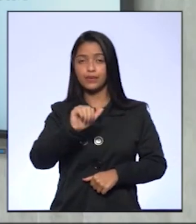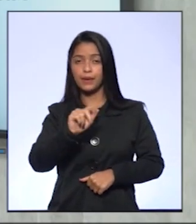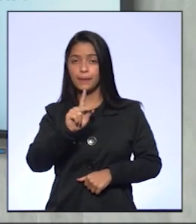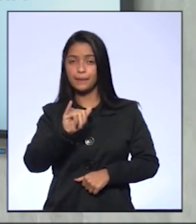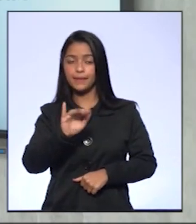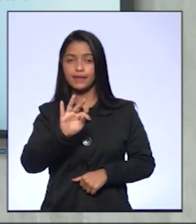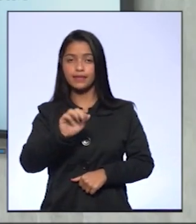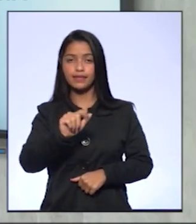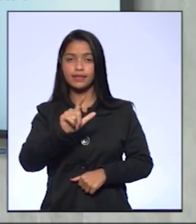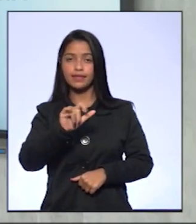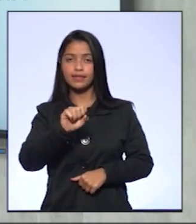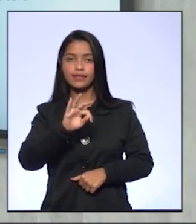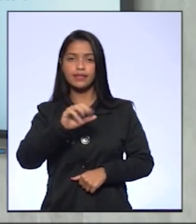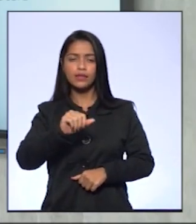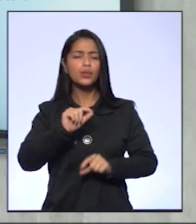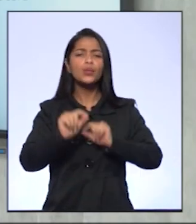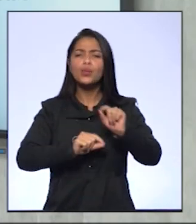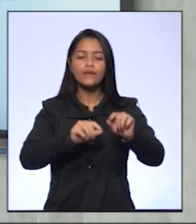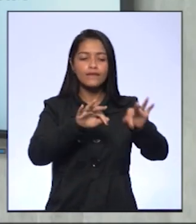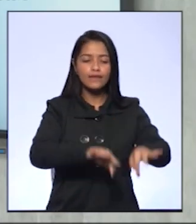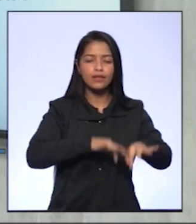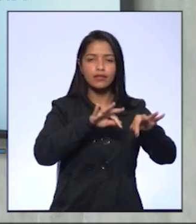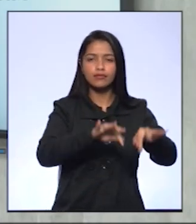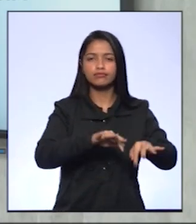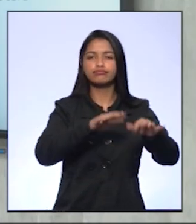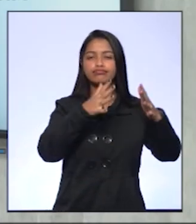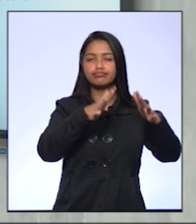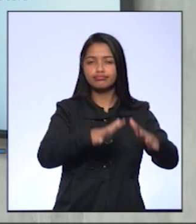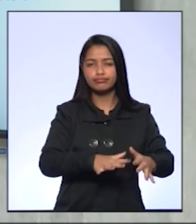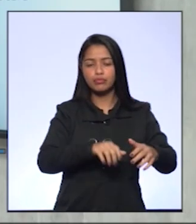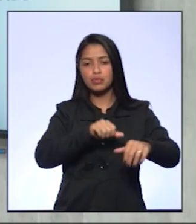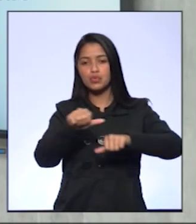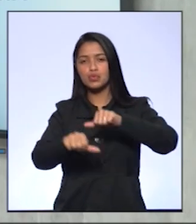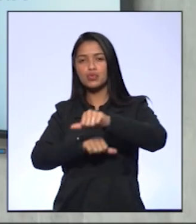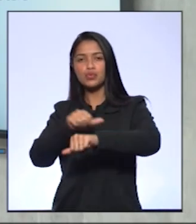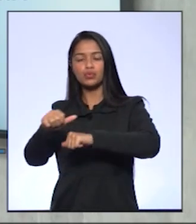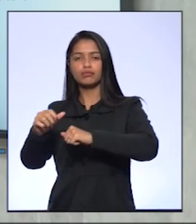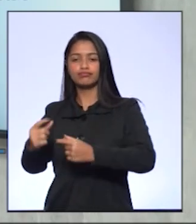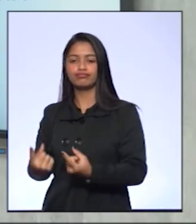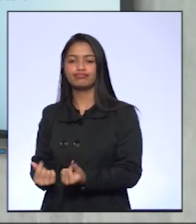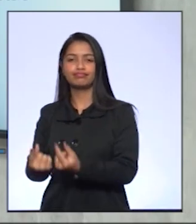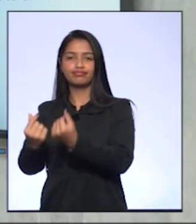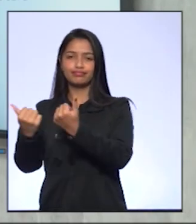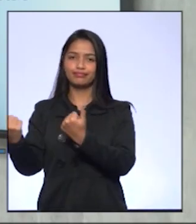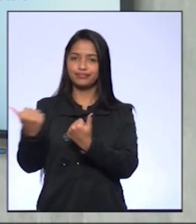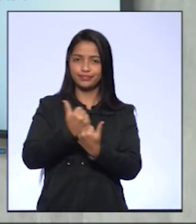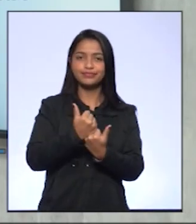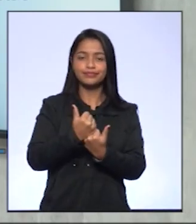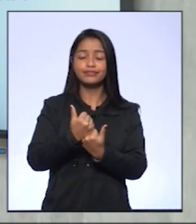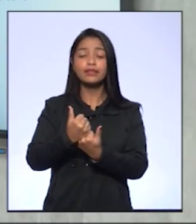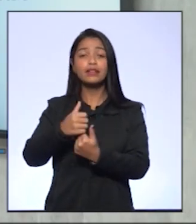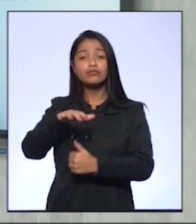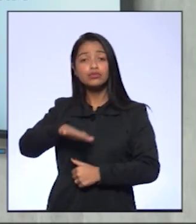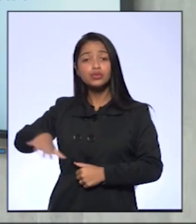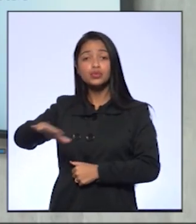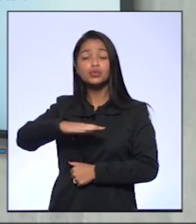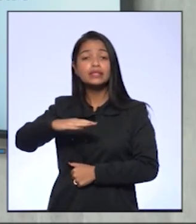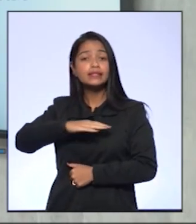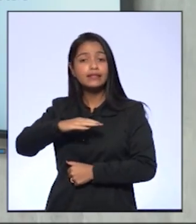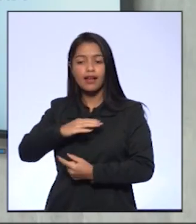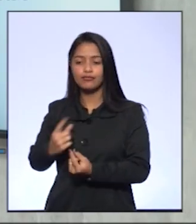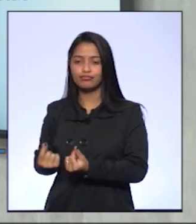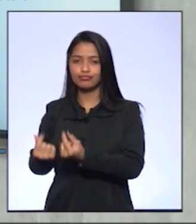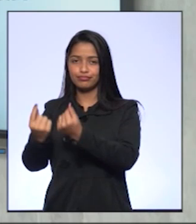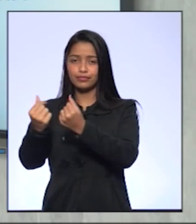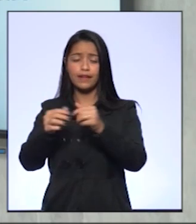que os elementos capitalistas vão aparecer, inclusive a cidade e o comércio, que vão se capitalizar, e elementos feudais costumam desaparecer.